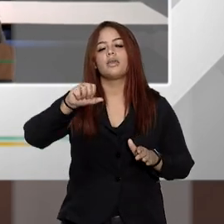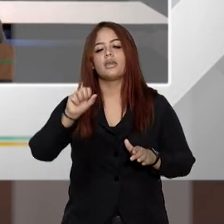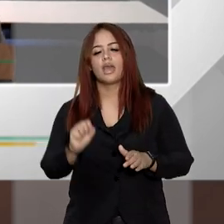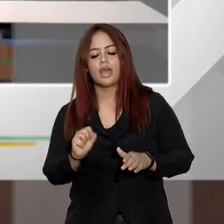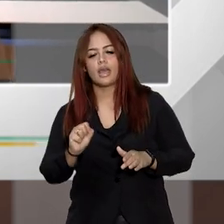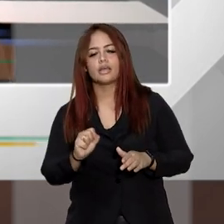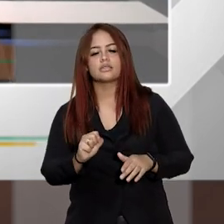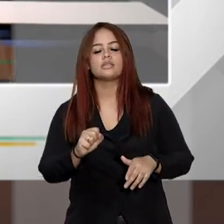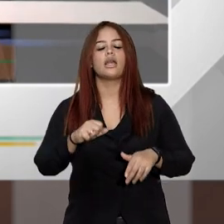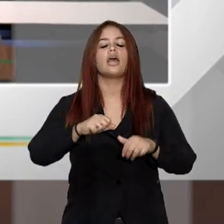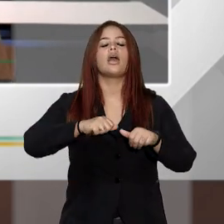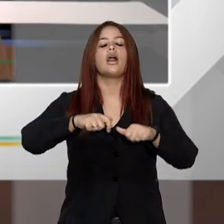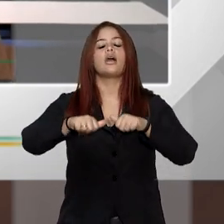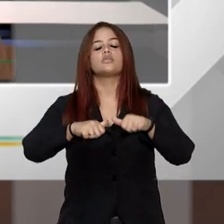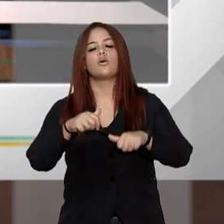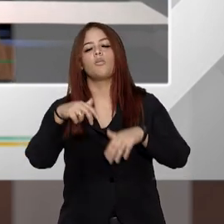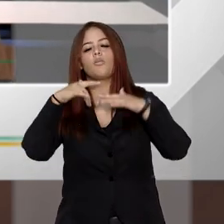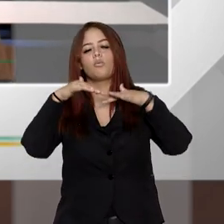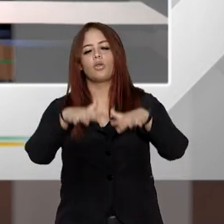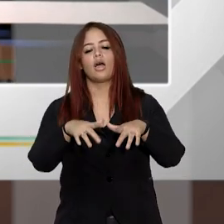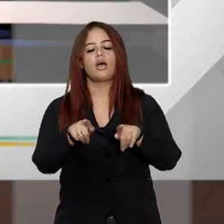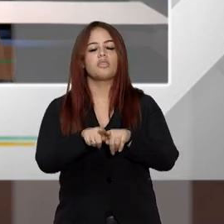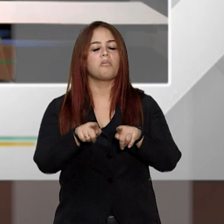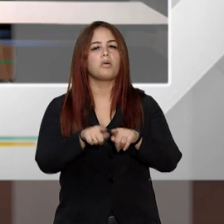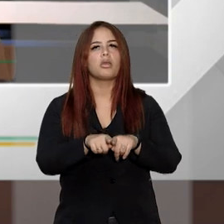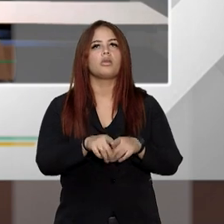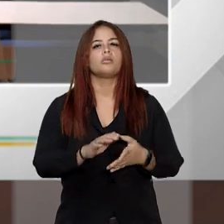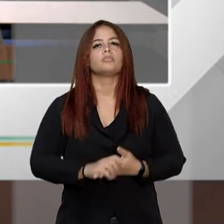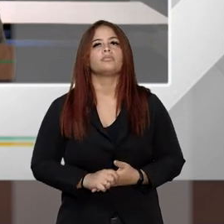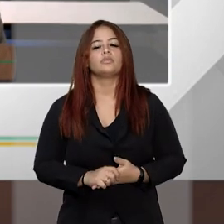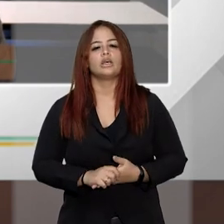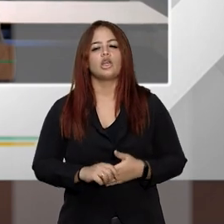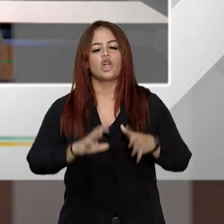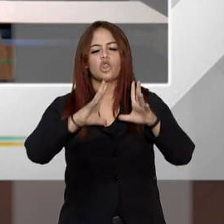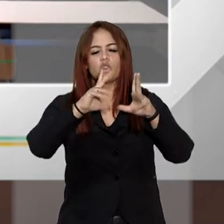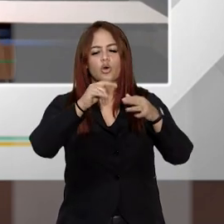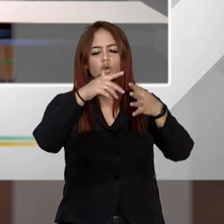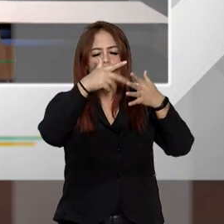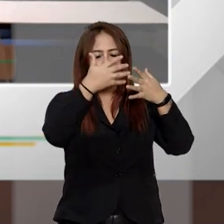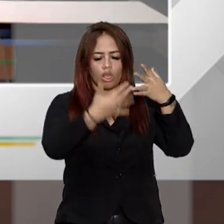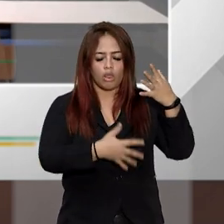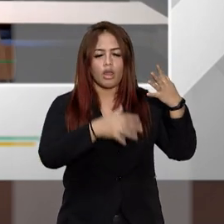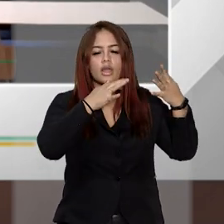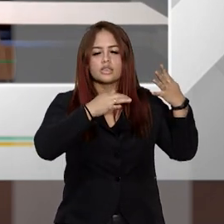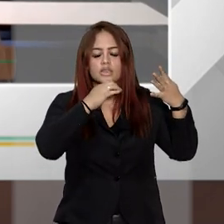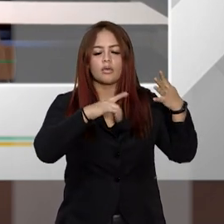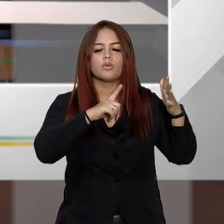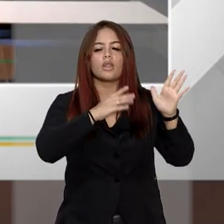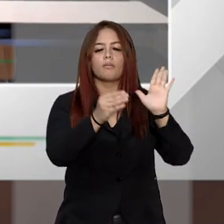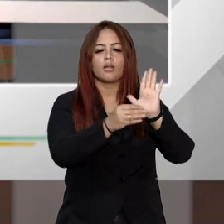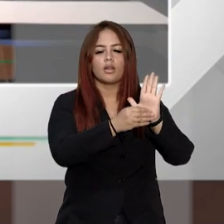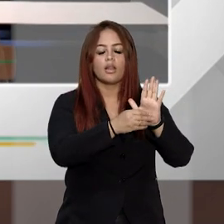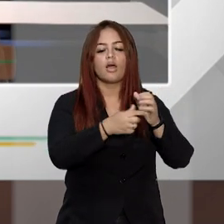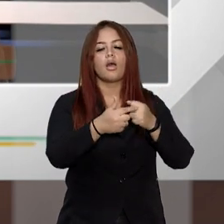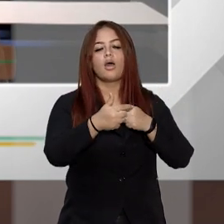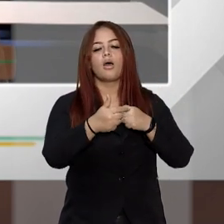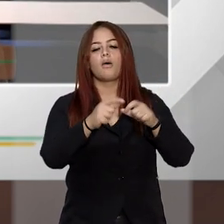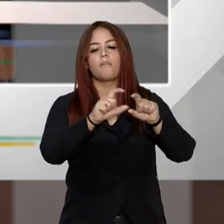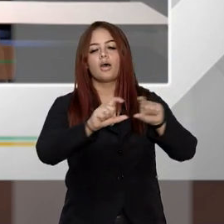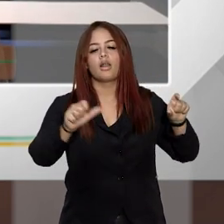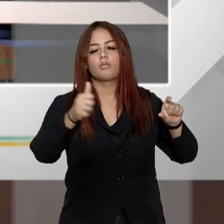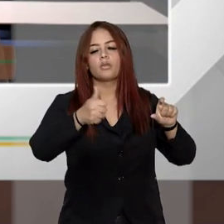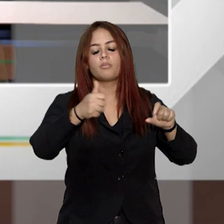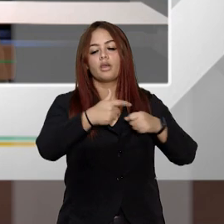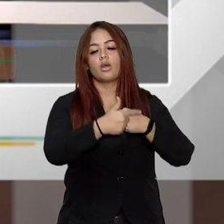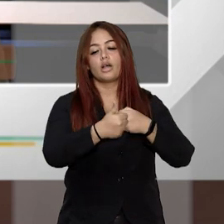segurança, ação popular, ação de desapropriação. Todos esses exemplos estão elencados ali no parágrafo 1º do artigo,